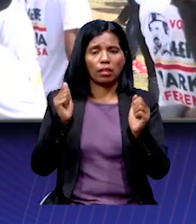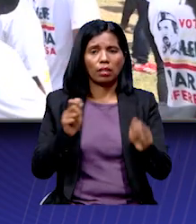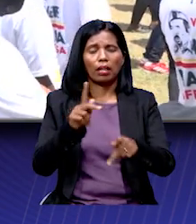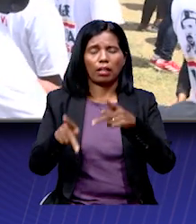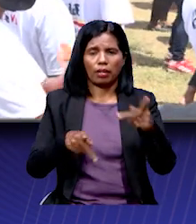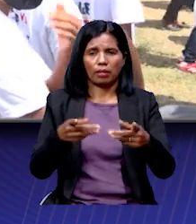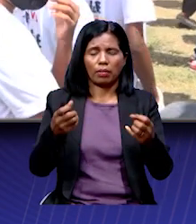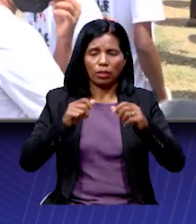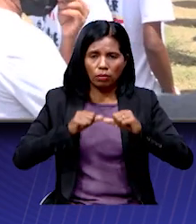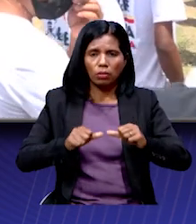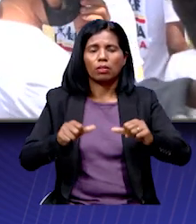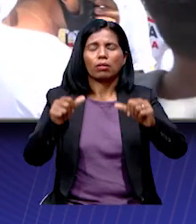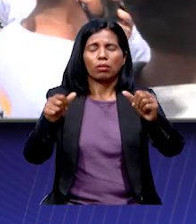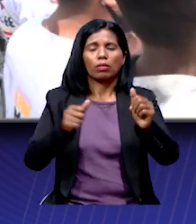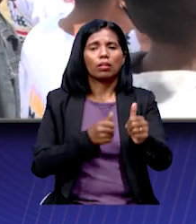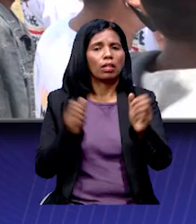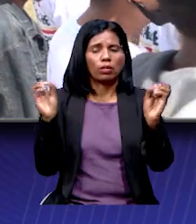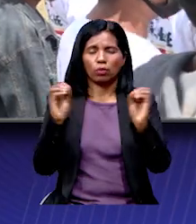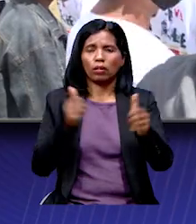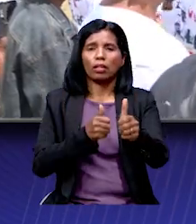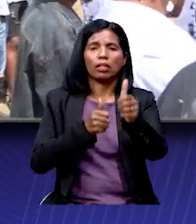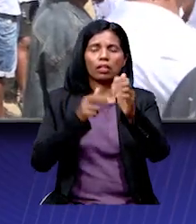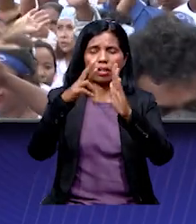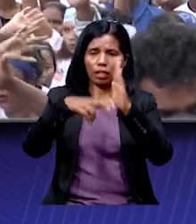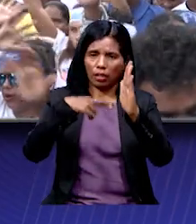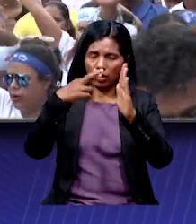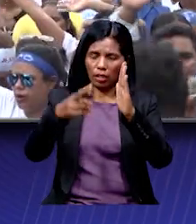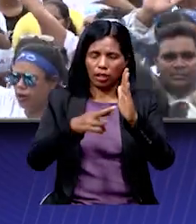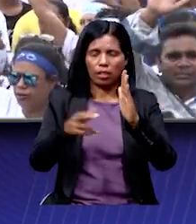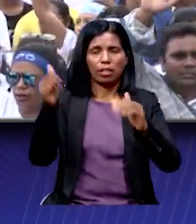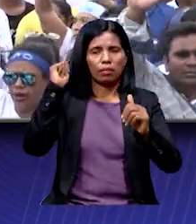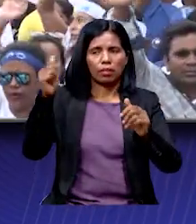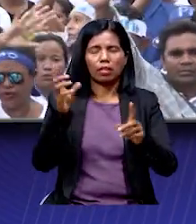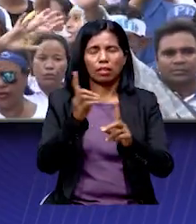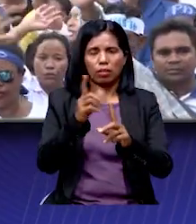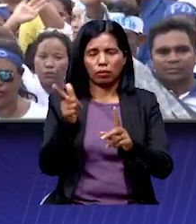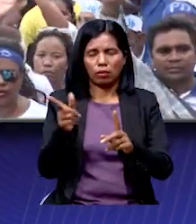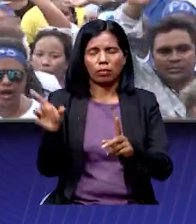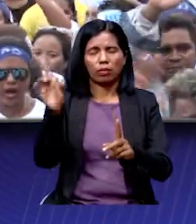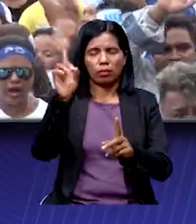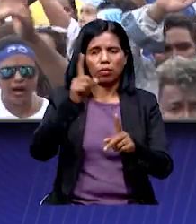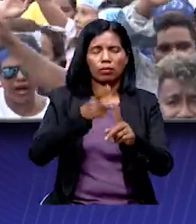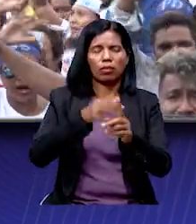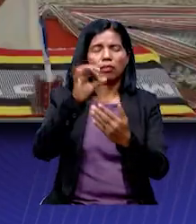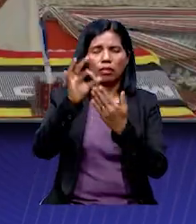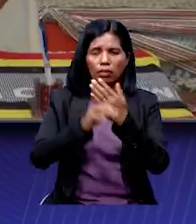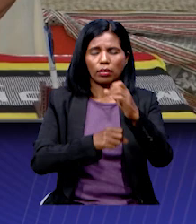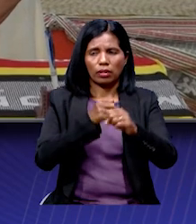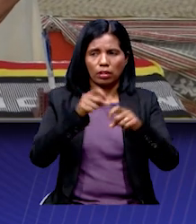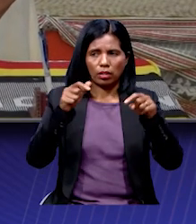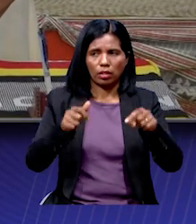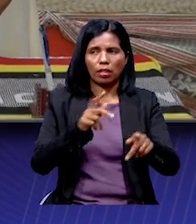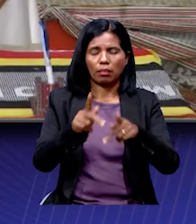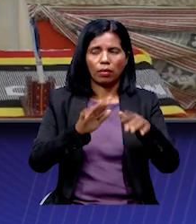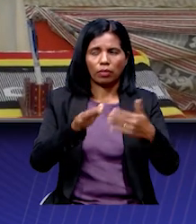Balon continua contra regras campanha, mas que antes né, e a loron ranurecem o alo fulan fevereiro tinan né, candidato